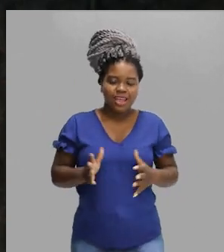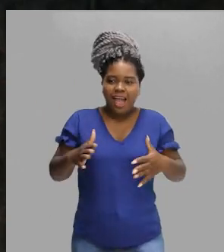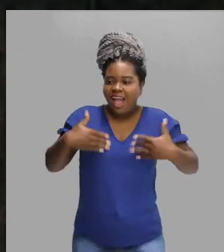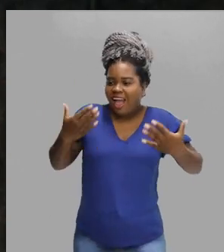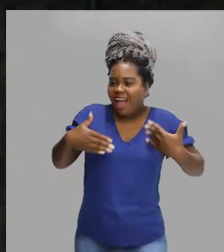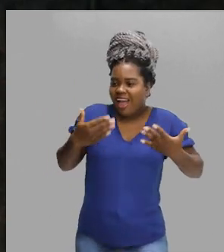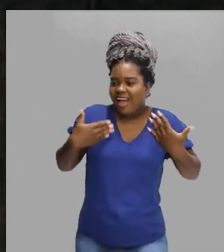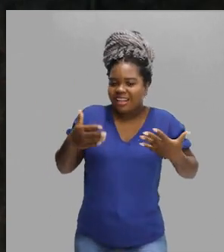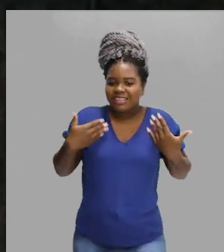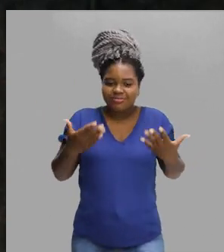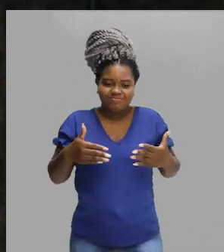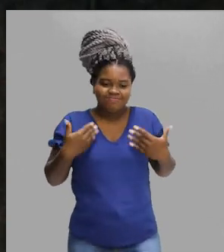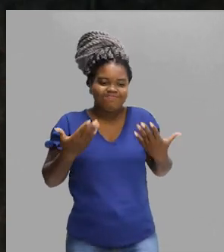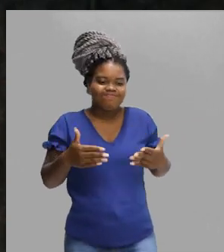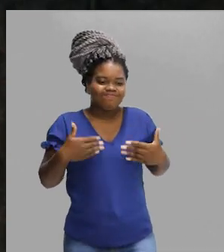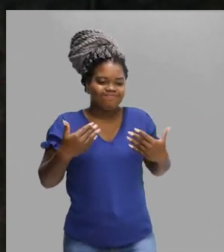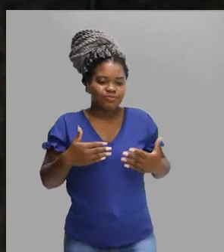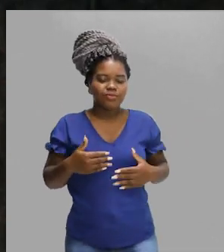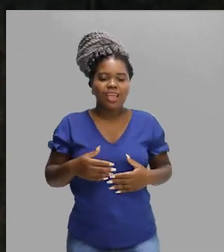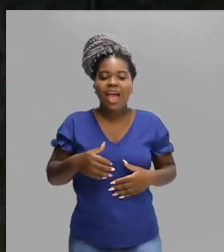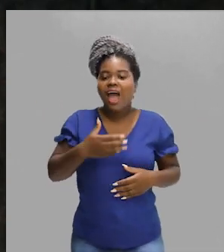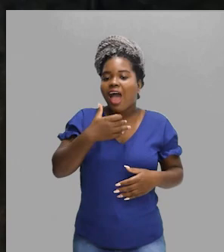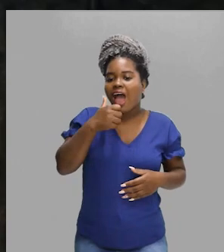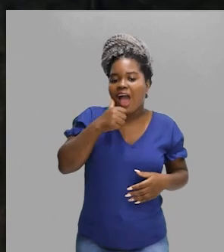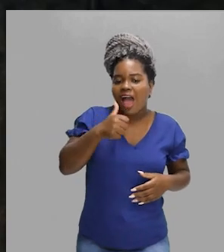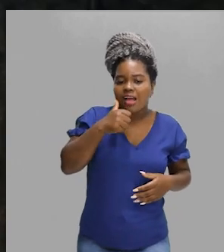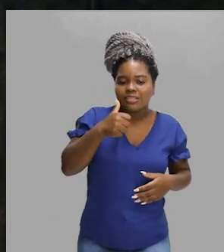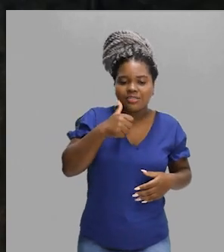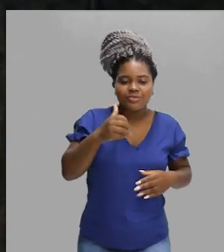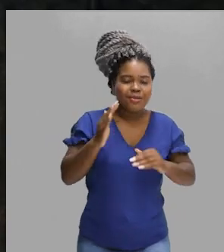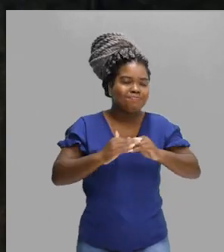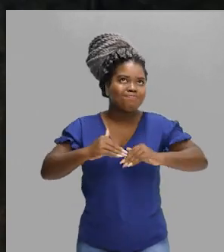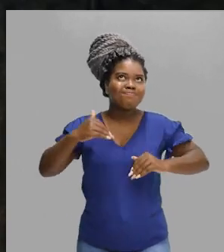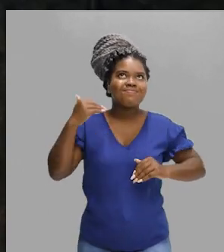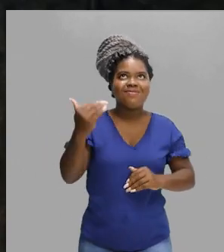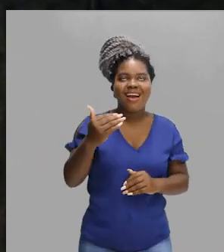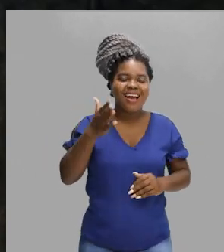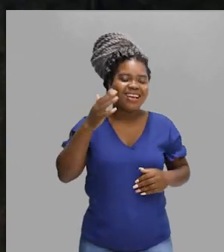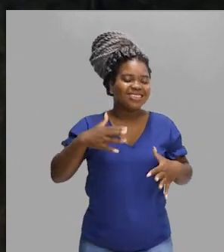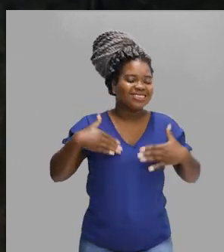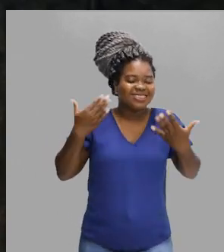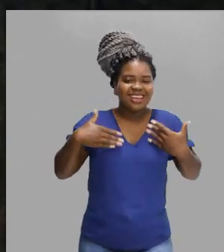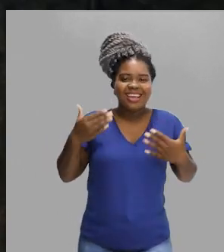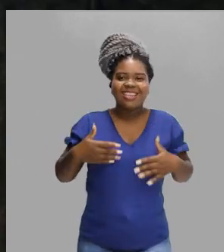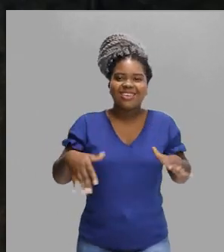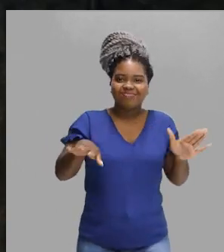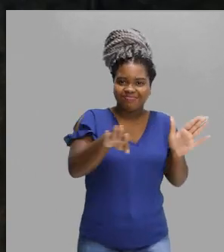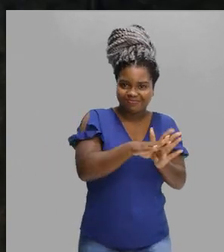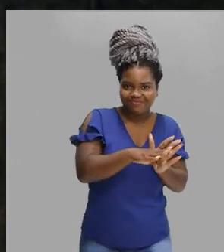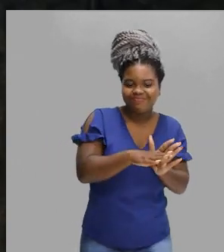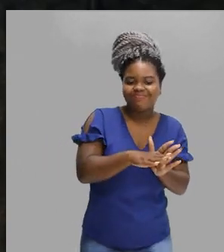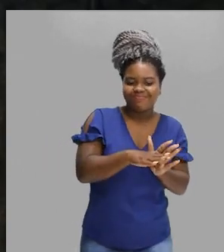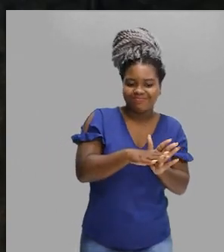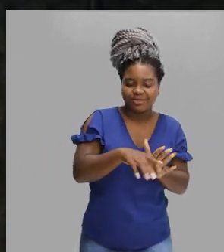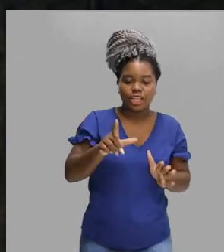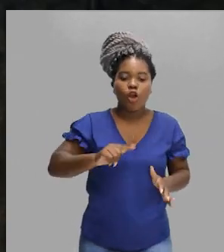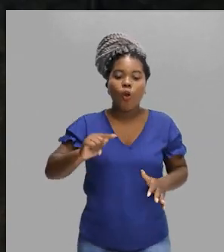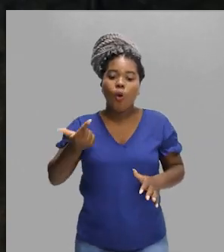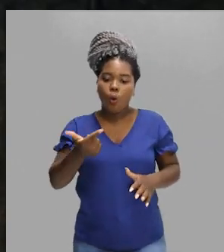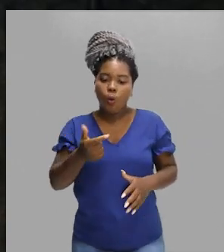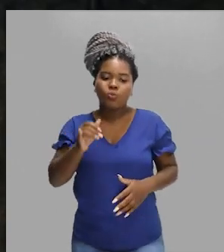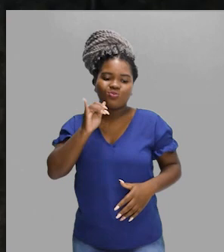chicas llegaram. As meninas mais alegres chegaram. Carlos es lo menos simpático de los